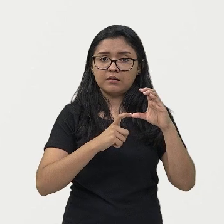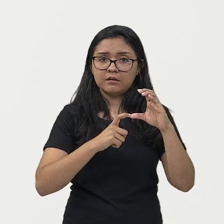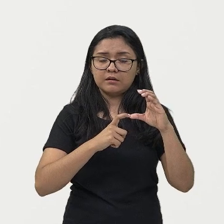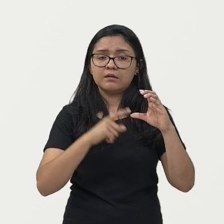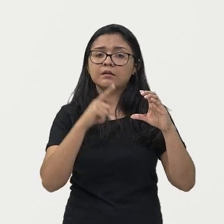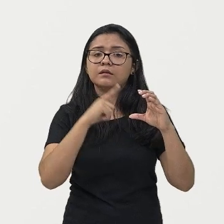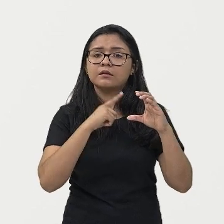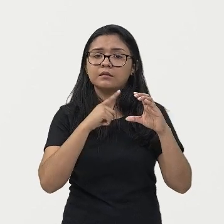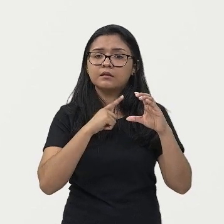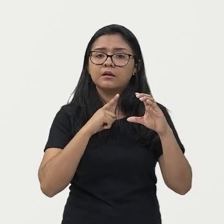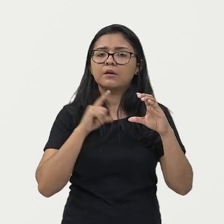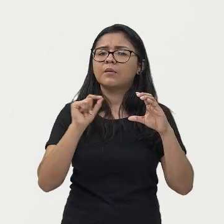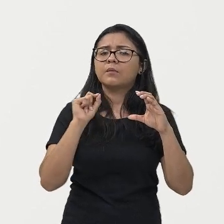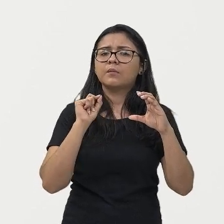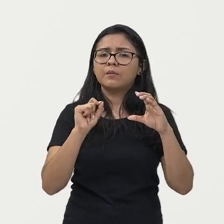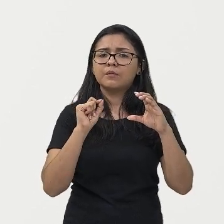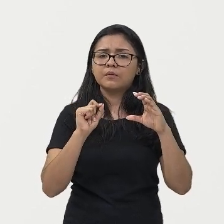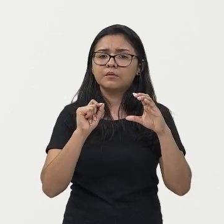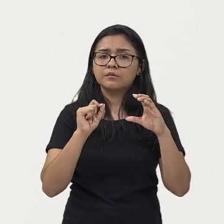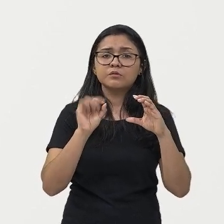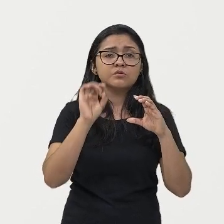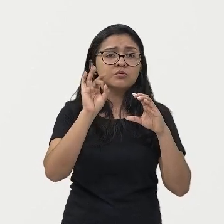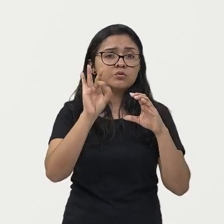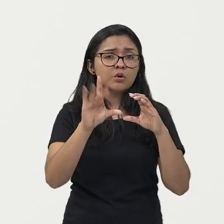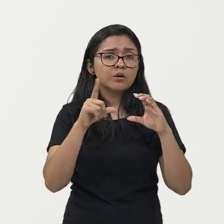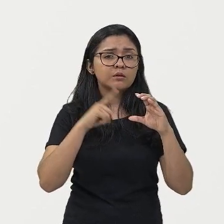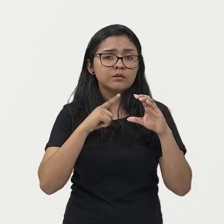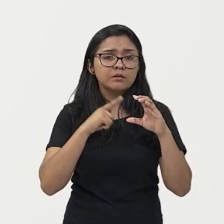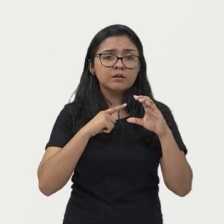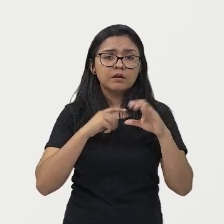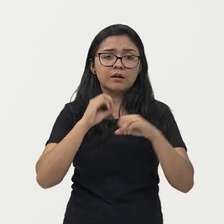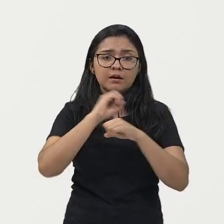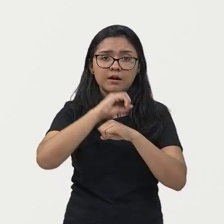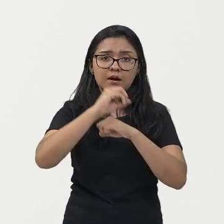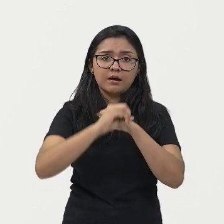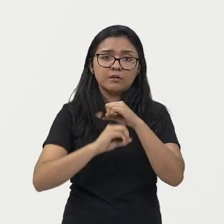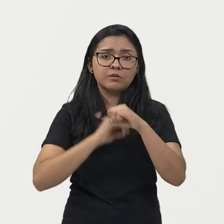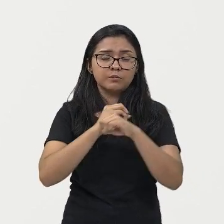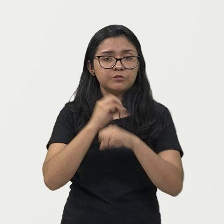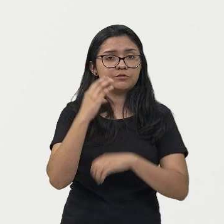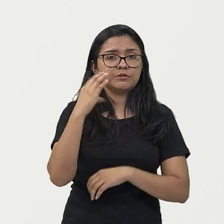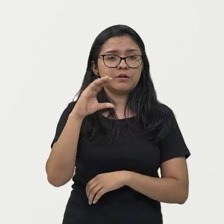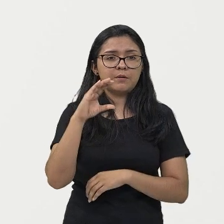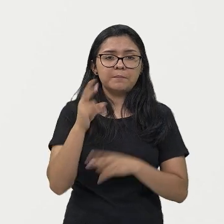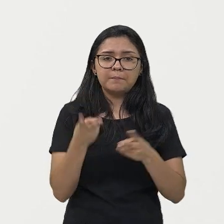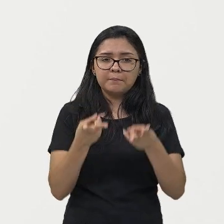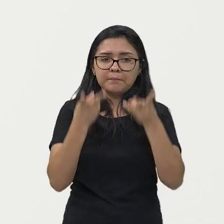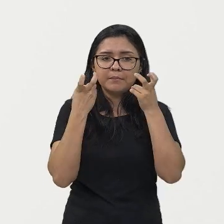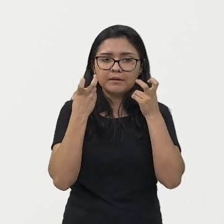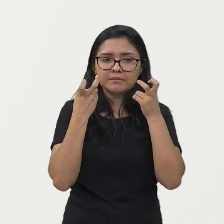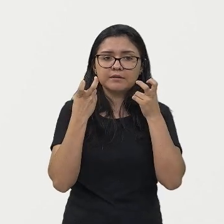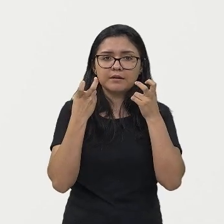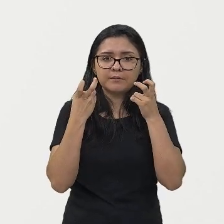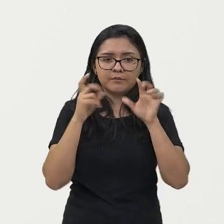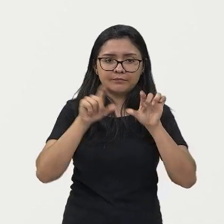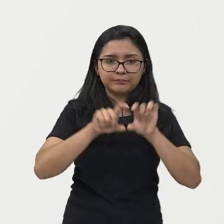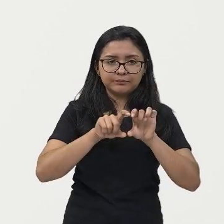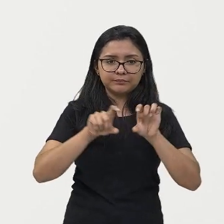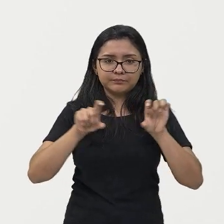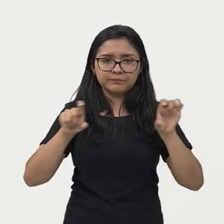existir apenas átomos de carbono. Então, observem, né,